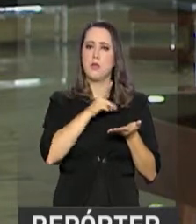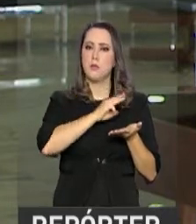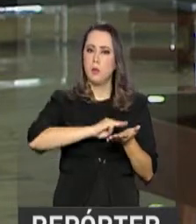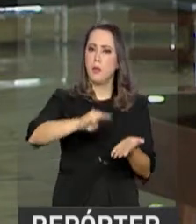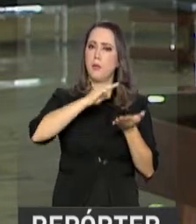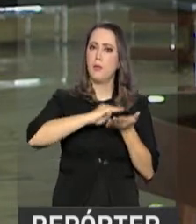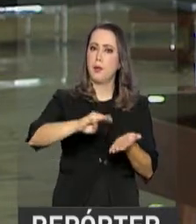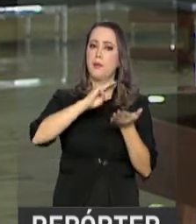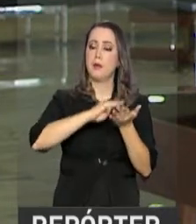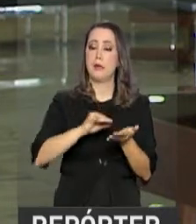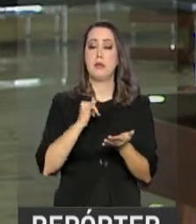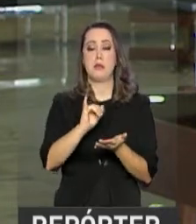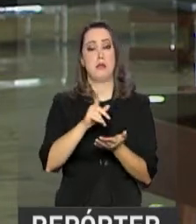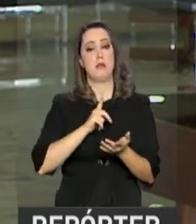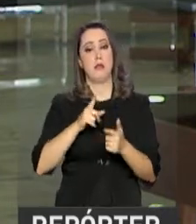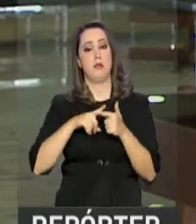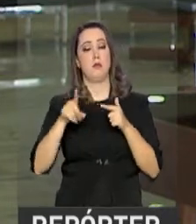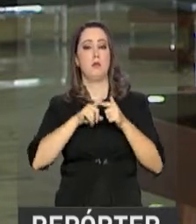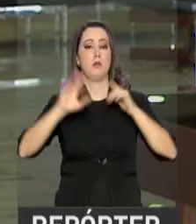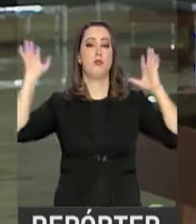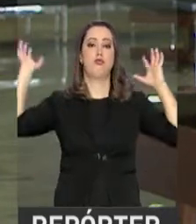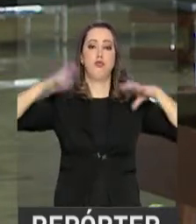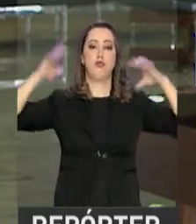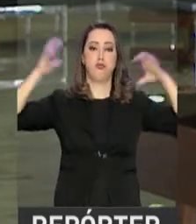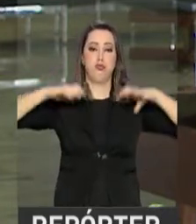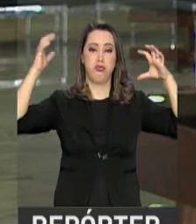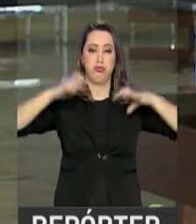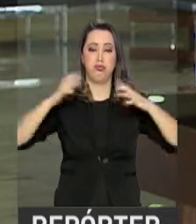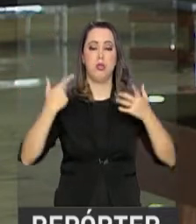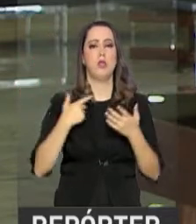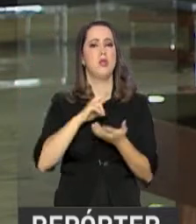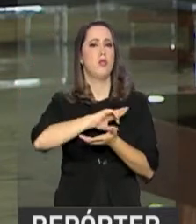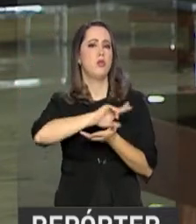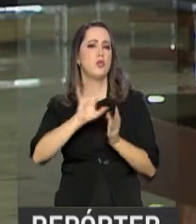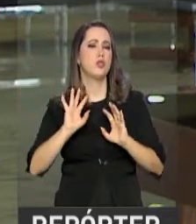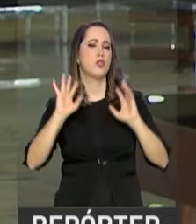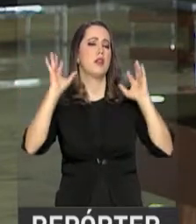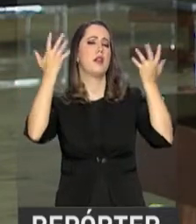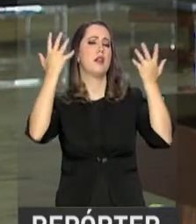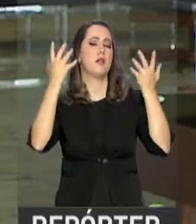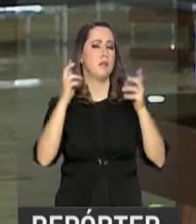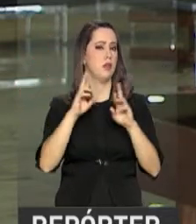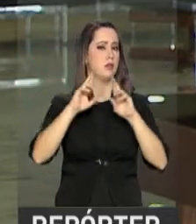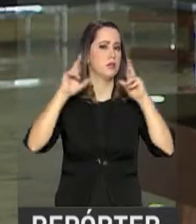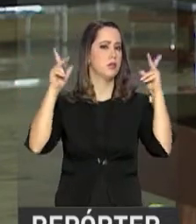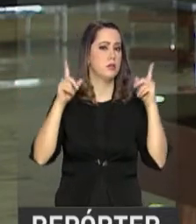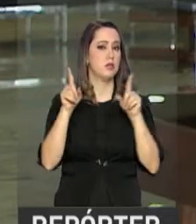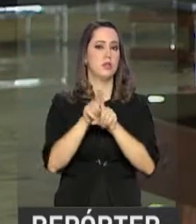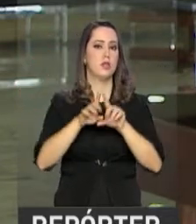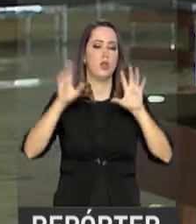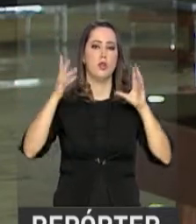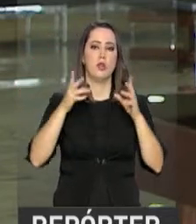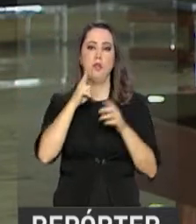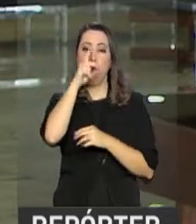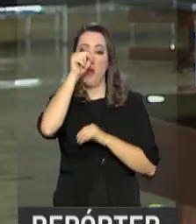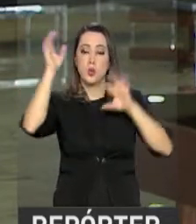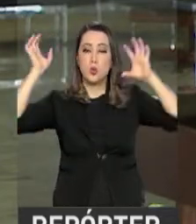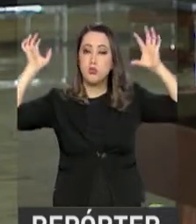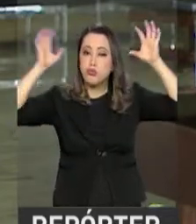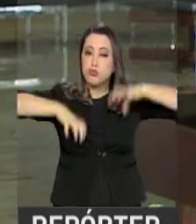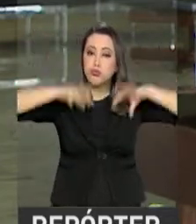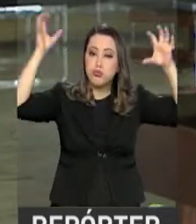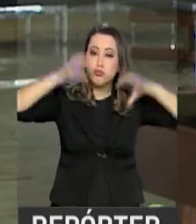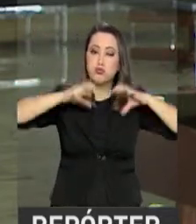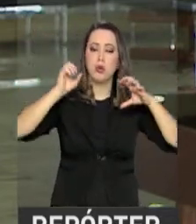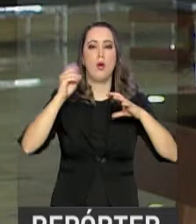estes alertas em relação a possíveis fenômenos climáticos como por exemplo show fortes chuvas e